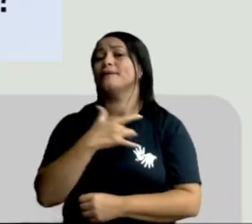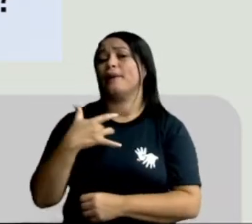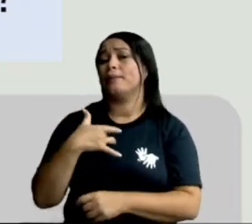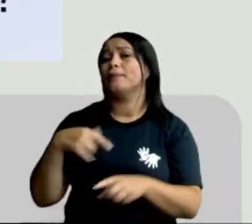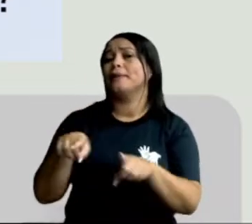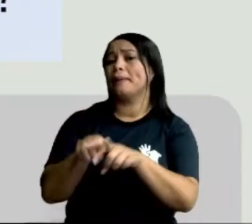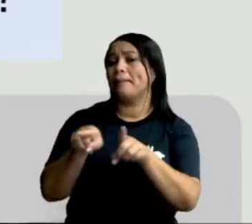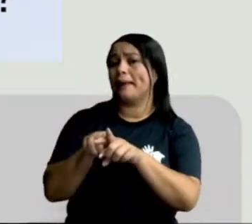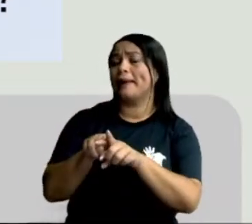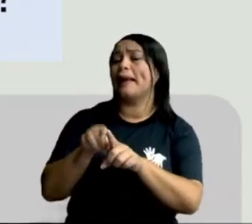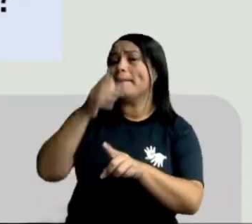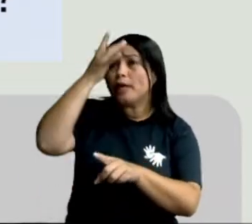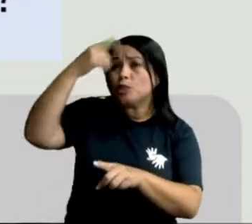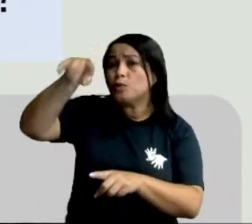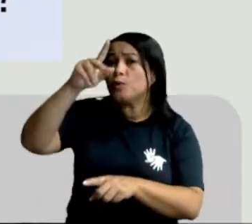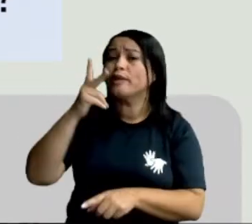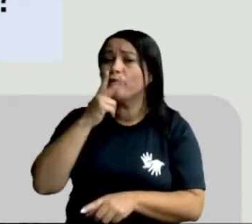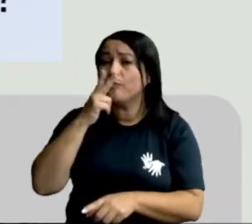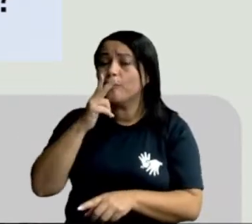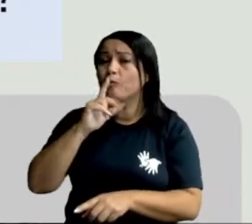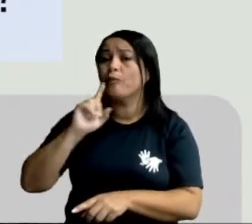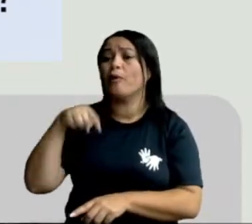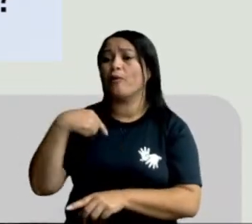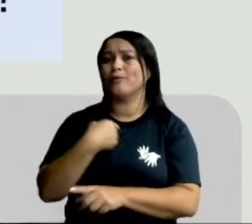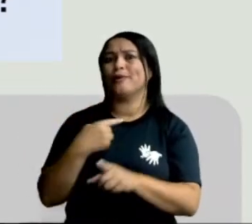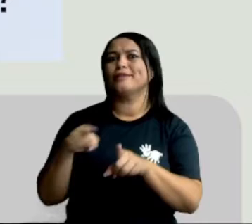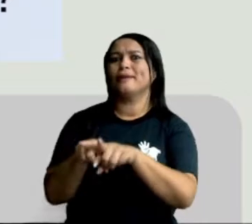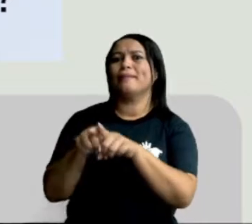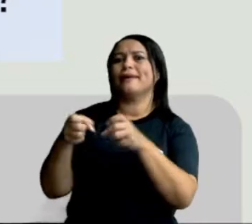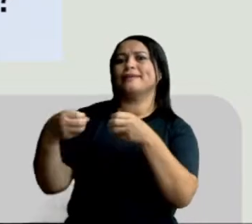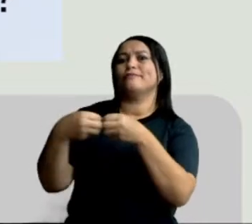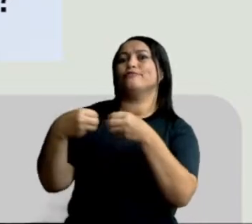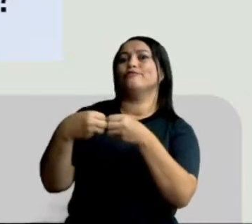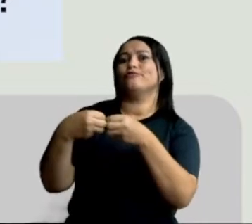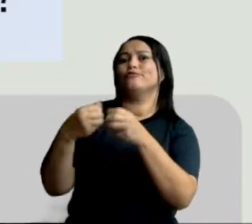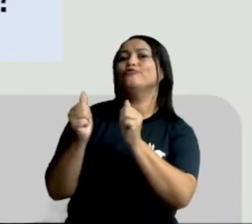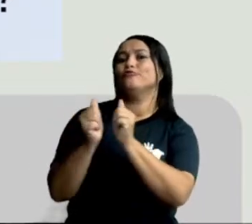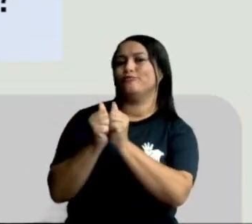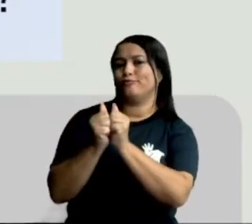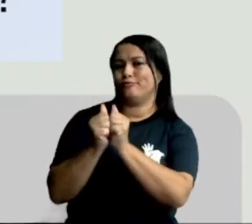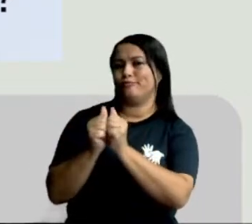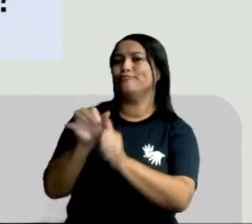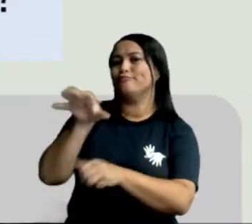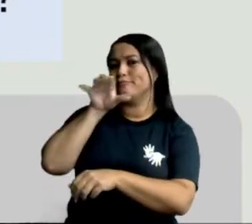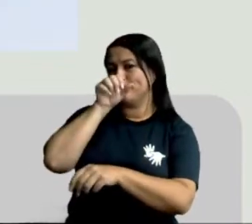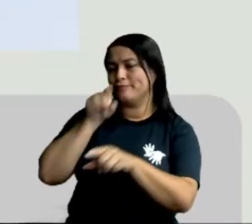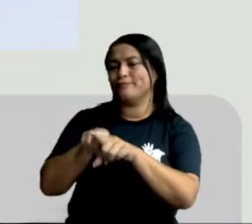tanto de quem fuma, tanto de quem convive, tanto de quem está junto dos fumantes.